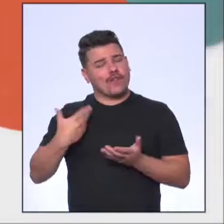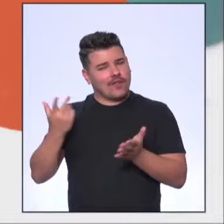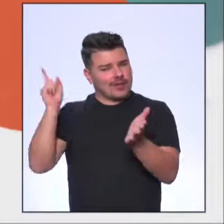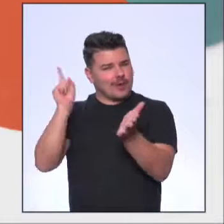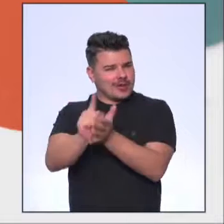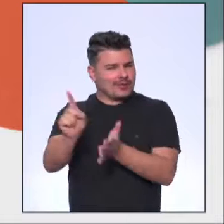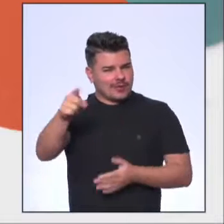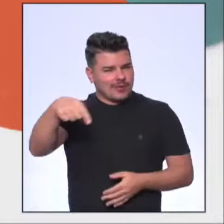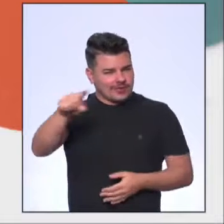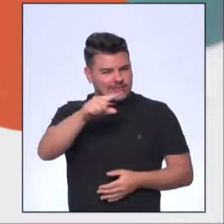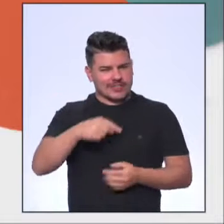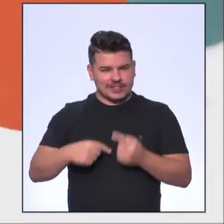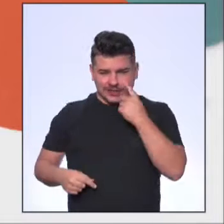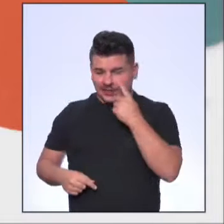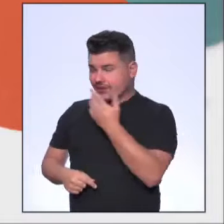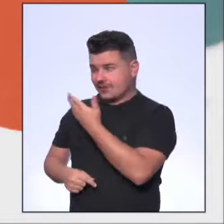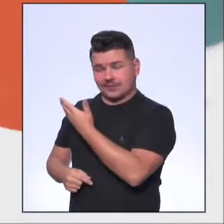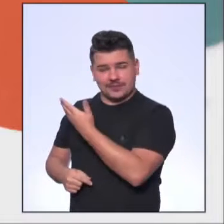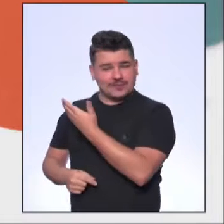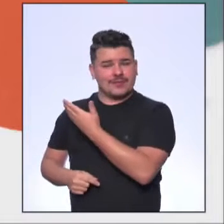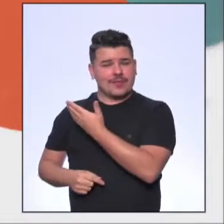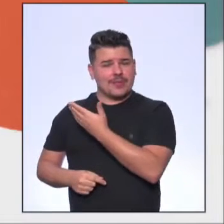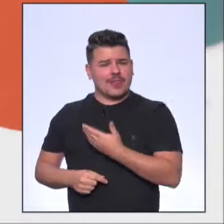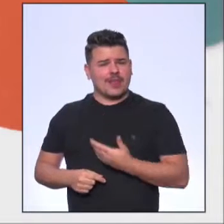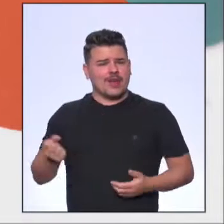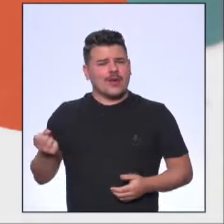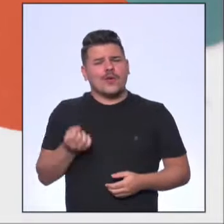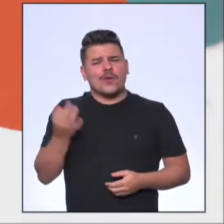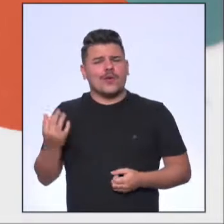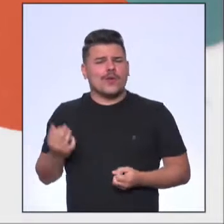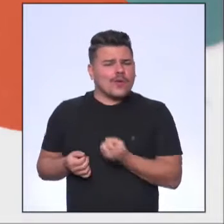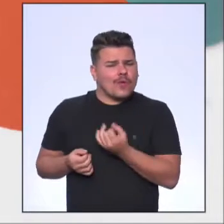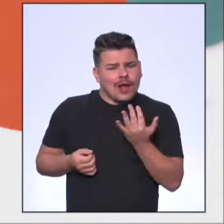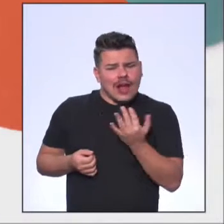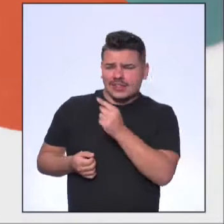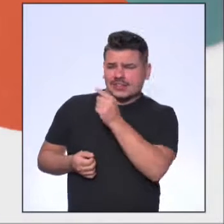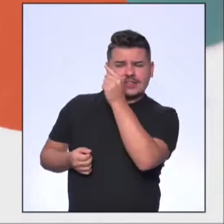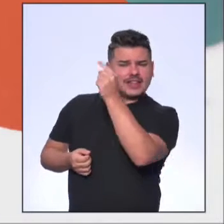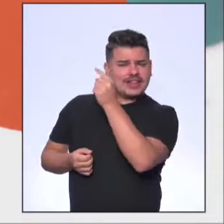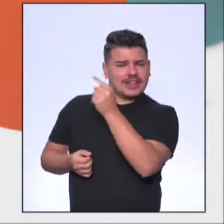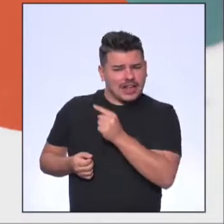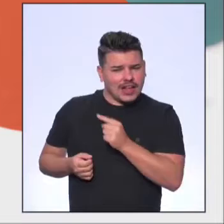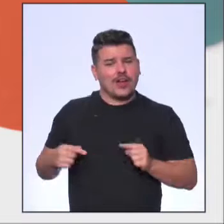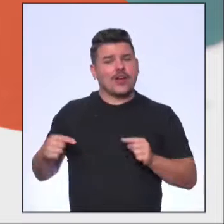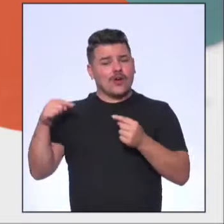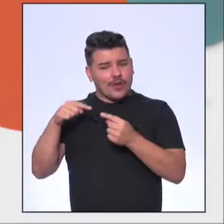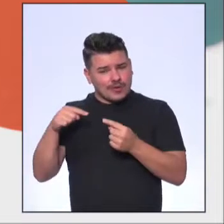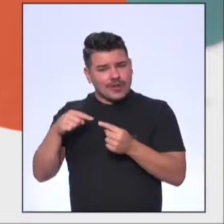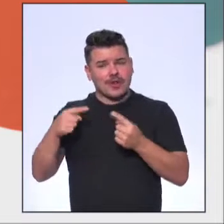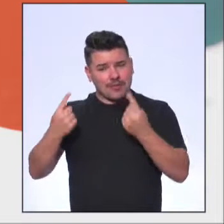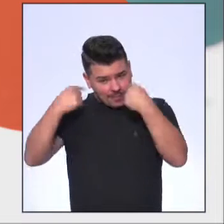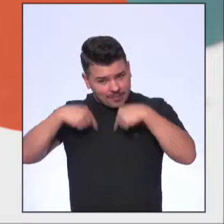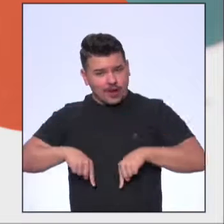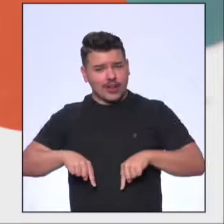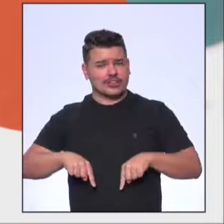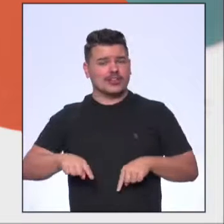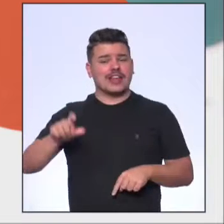vocês, tá? Então, olha só, quais elementos indicados ao lado se referem a fatores bióticos e a